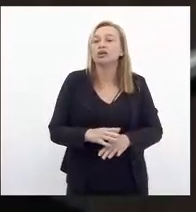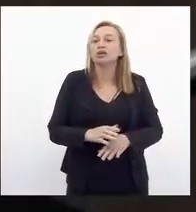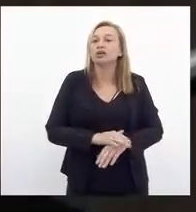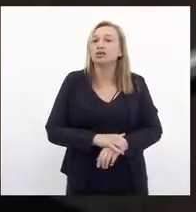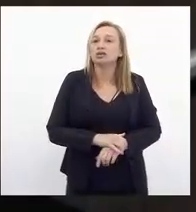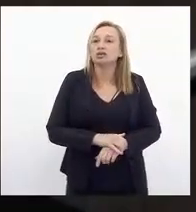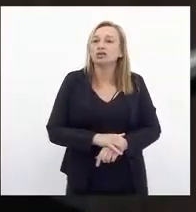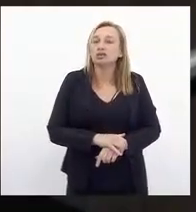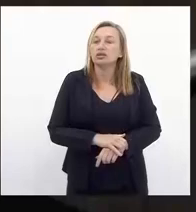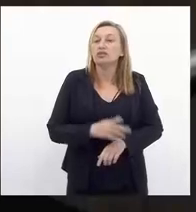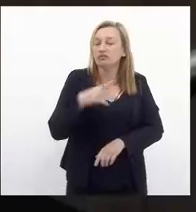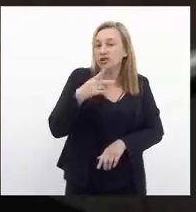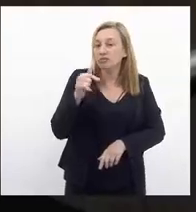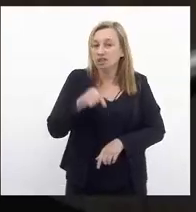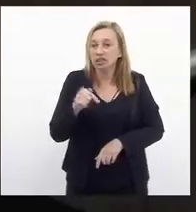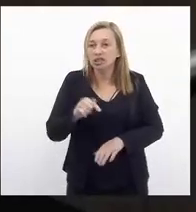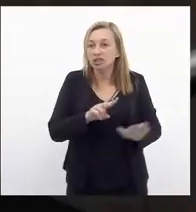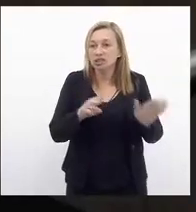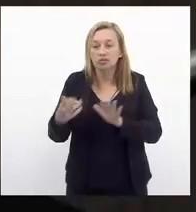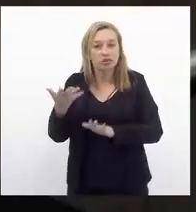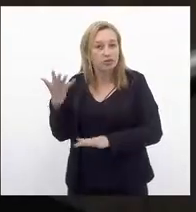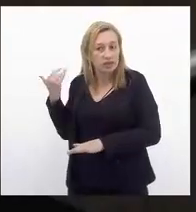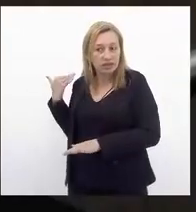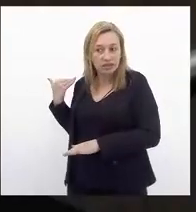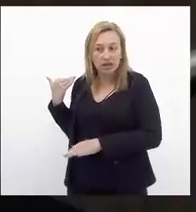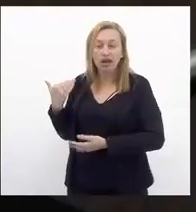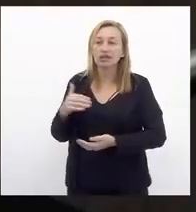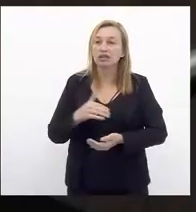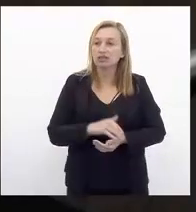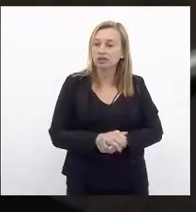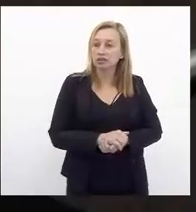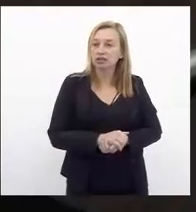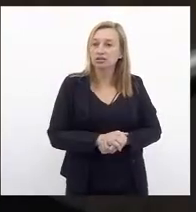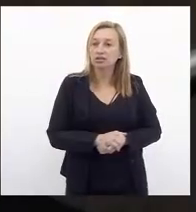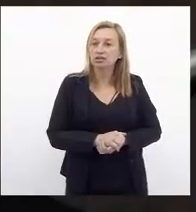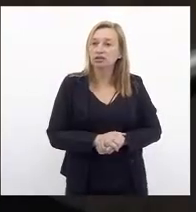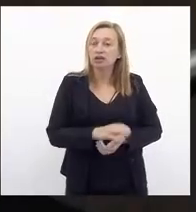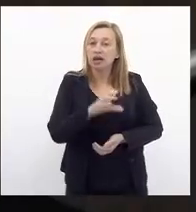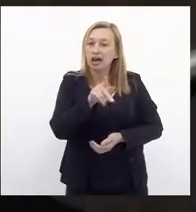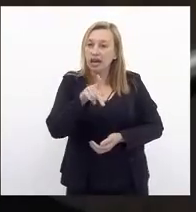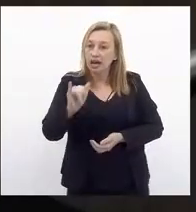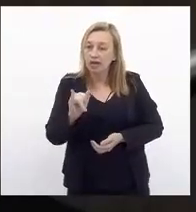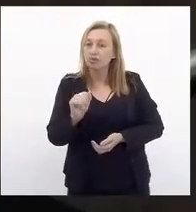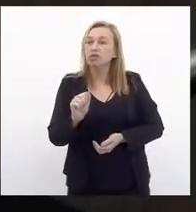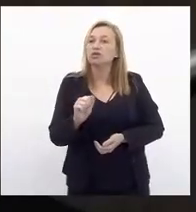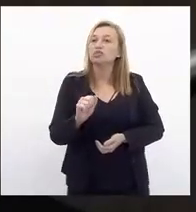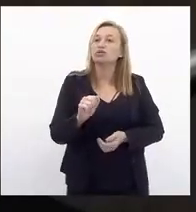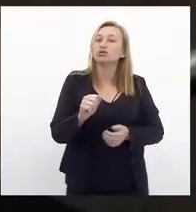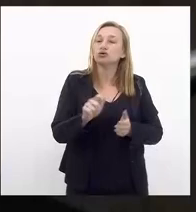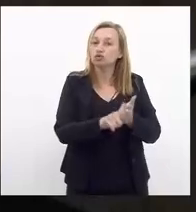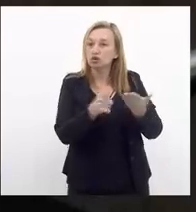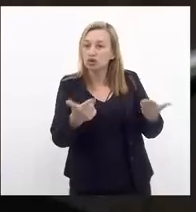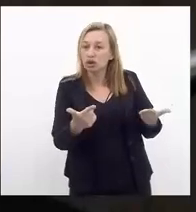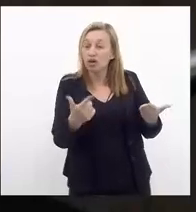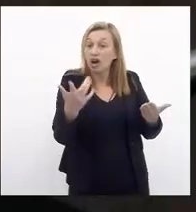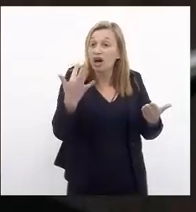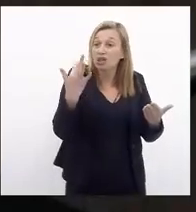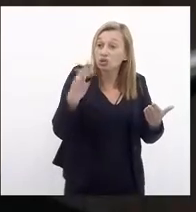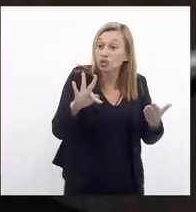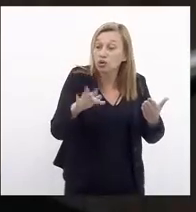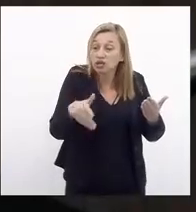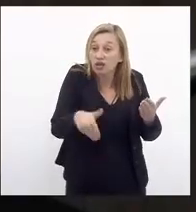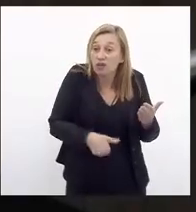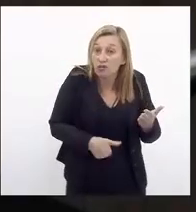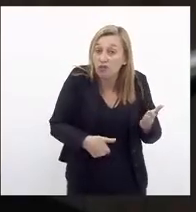extrema falamos aqui na semana passada sobre a capa do jornal Extra que mostrava a dor da Fome